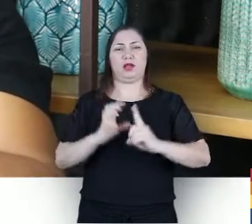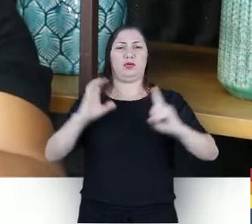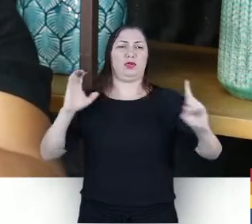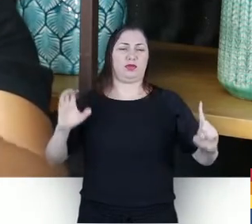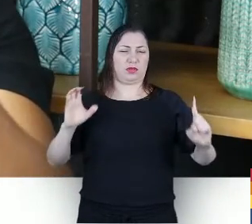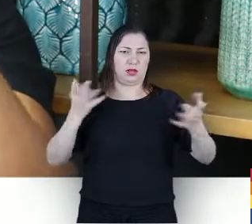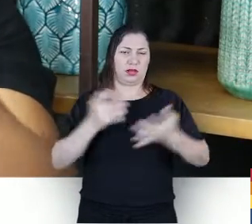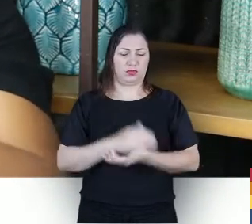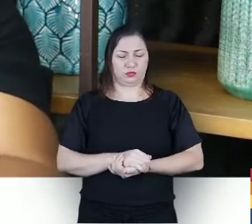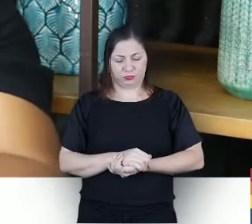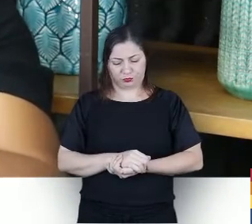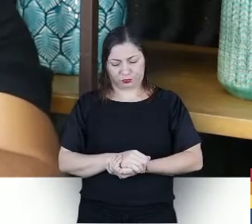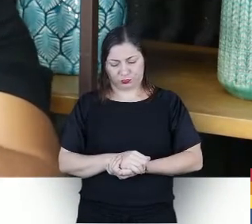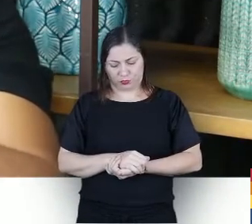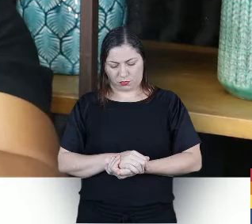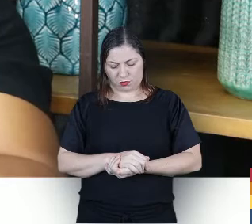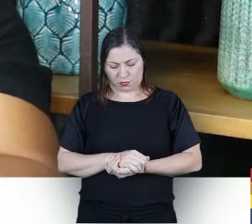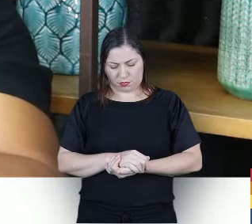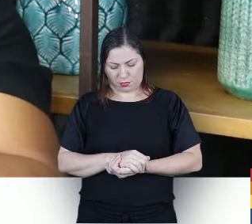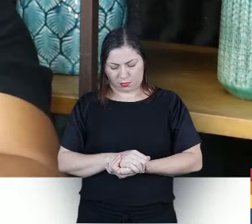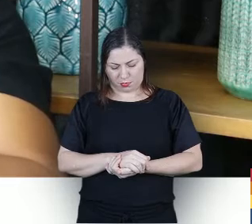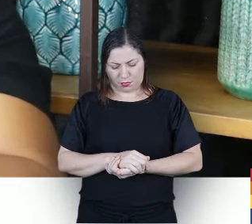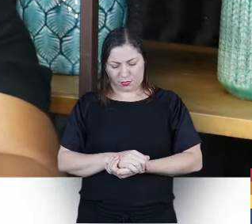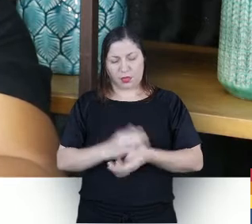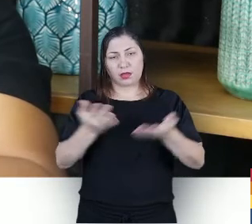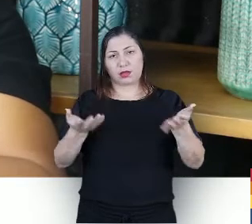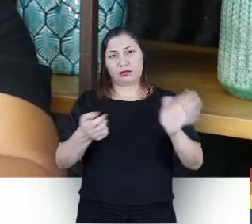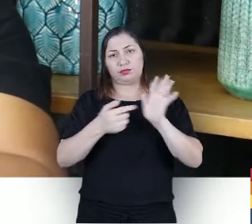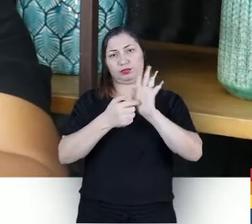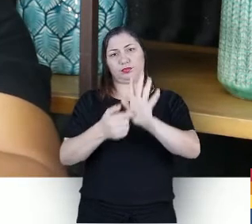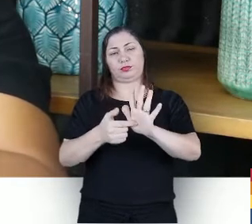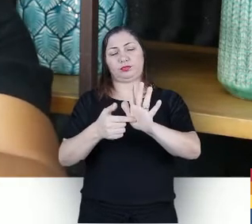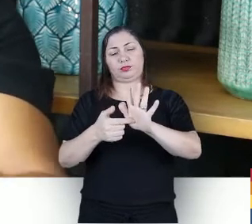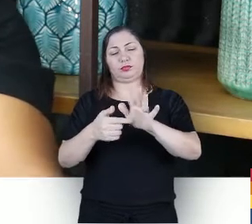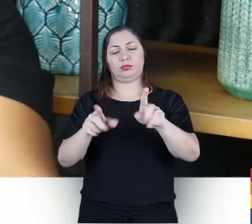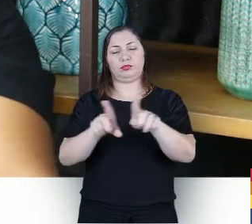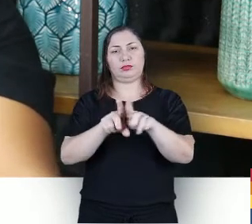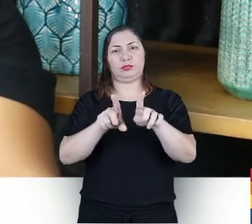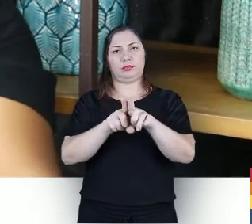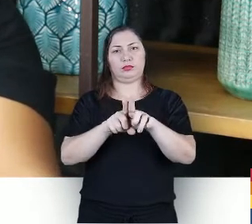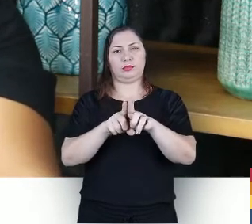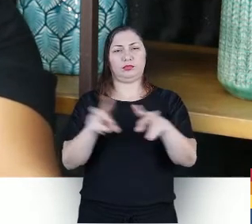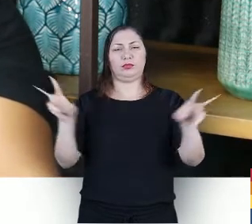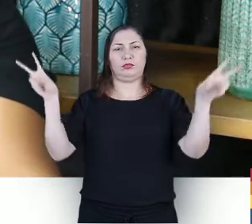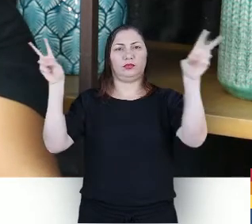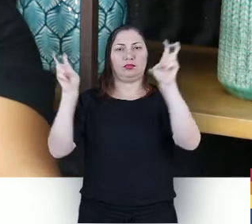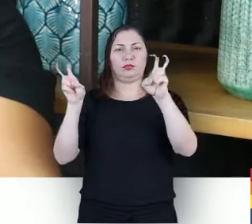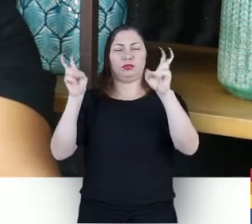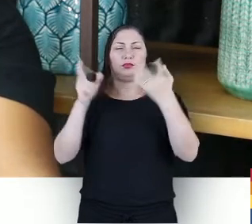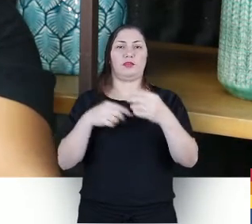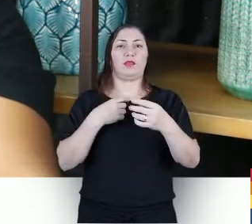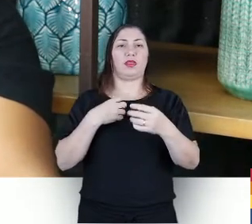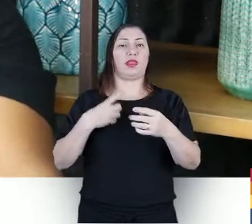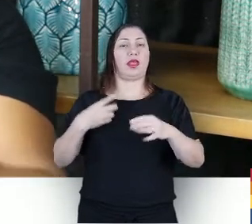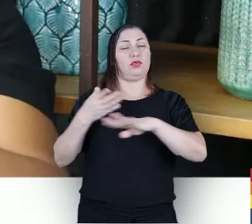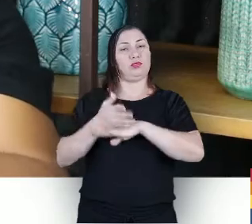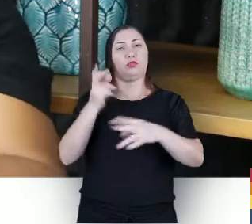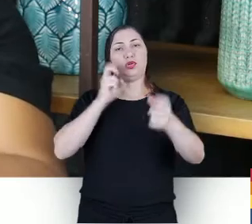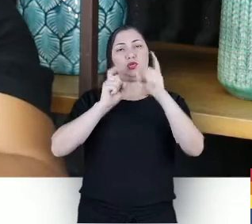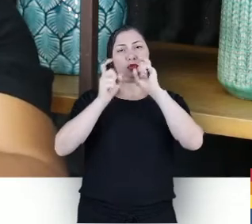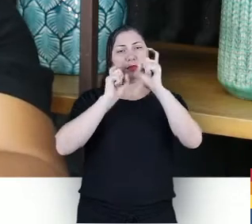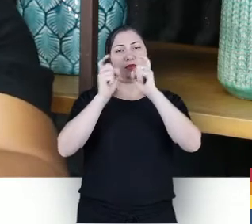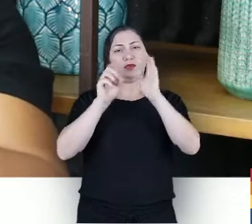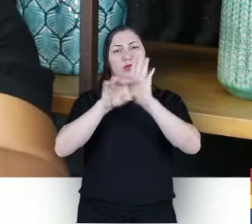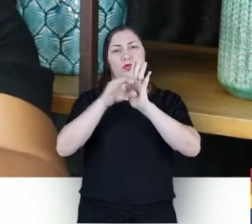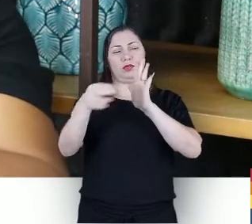metodologias ativas e qualquer estratégia possível que rompa com o trabalho isolado apenas em disciplinas. E aí,